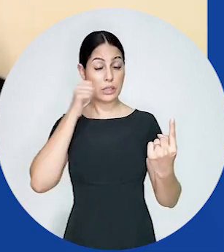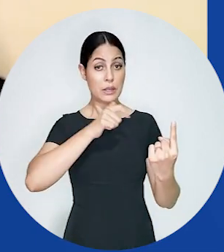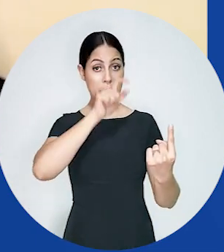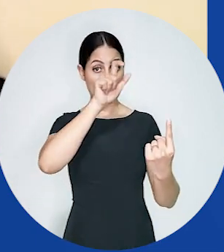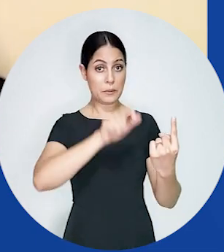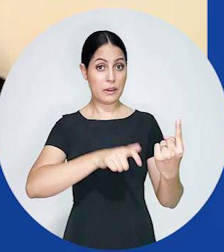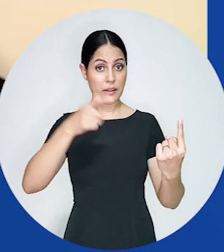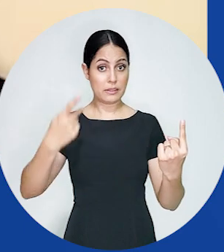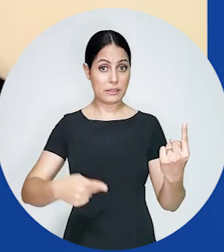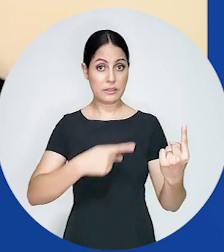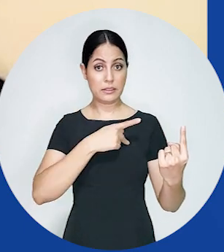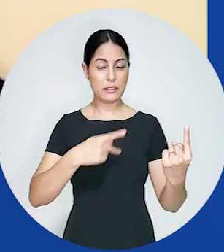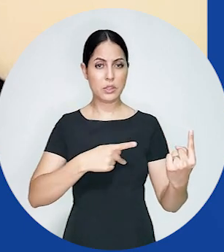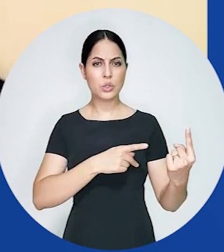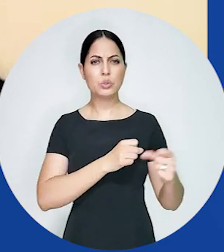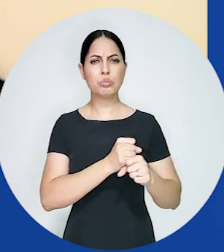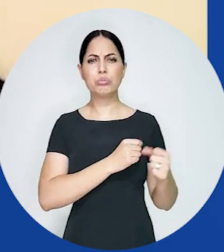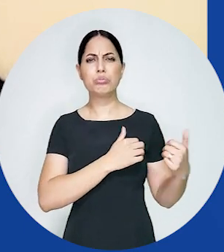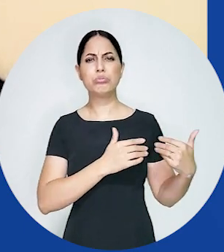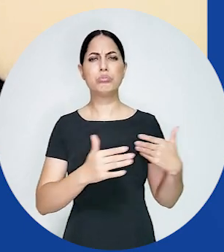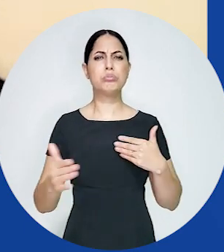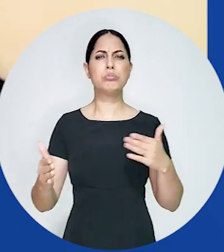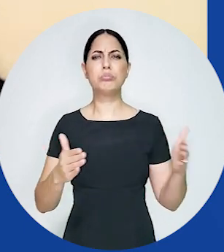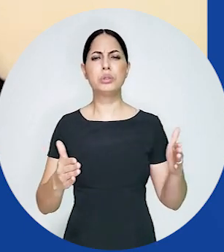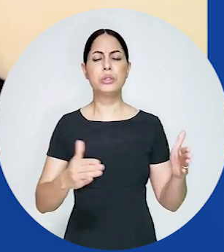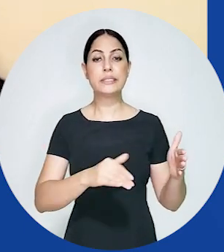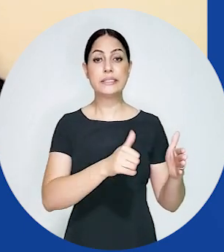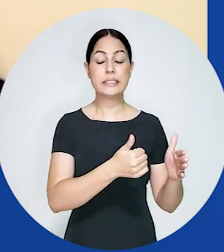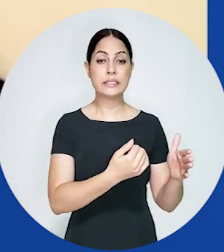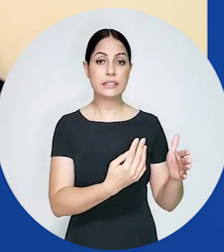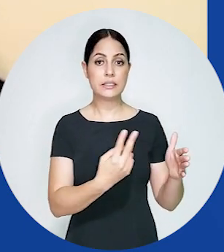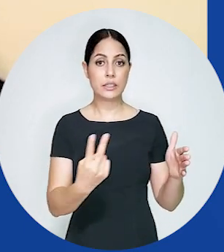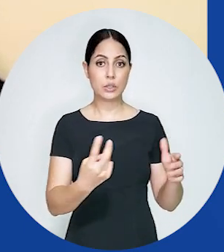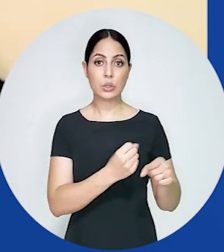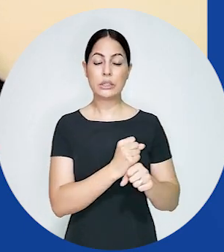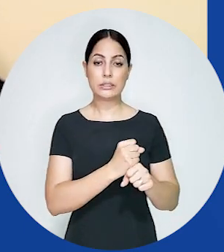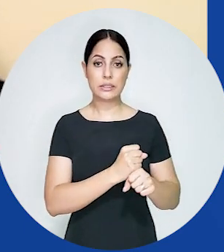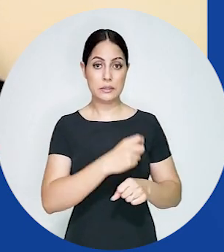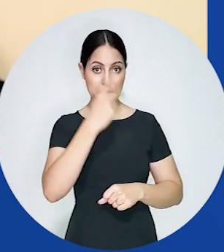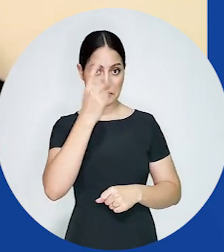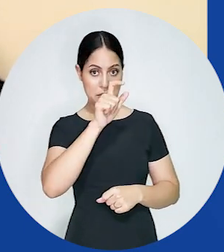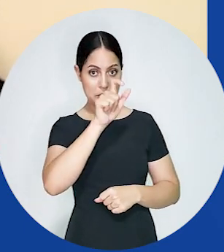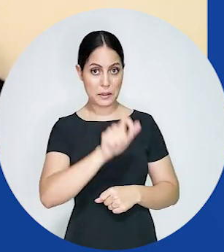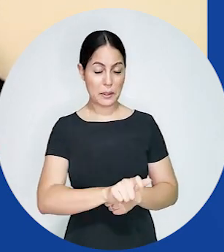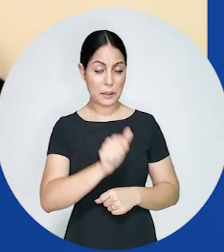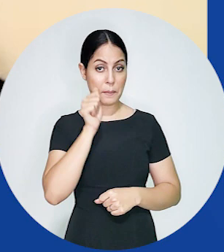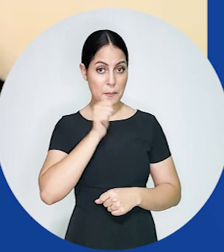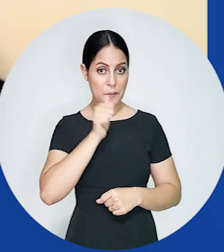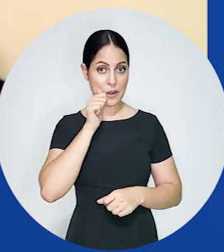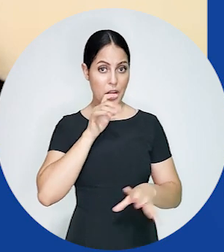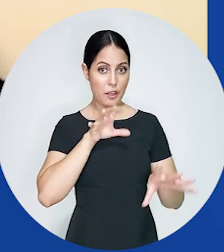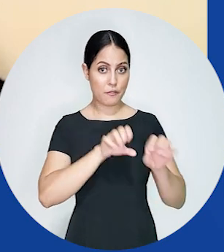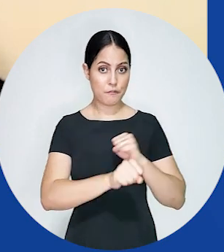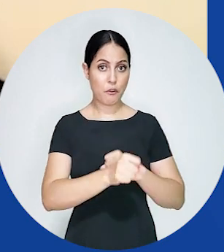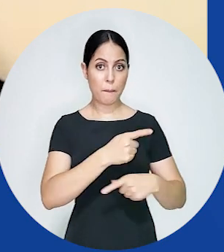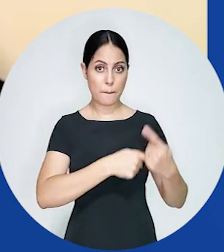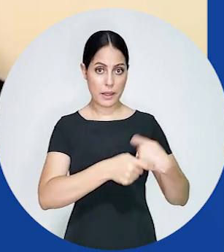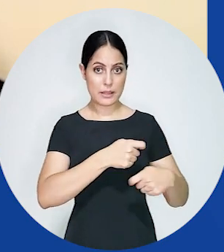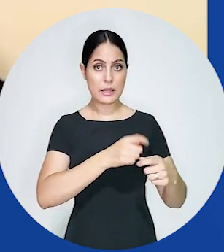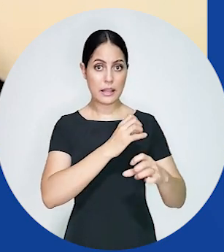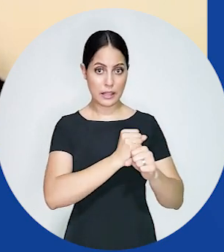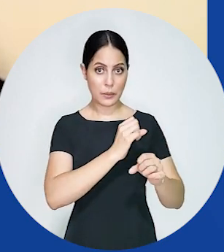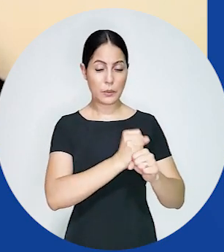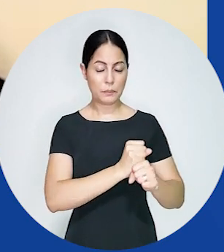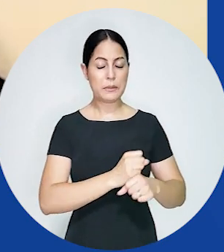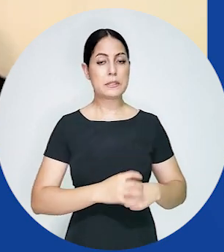especial, a única mulher a presidir o nosso país em 132 anos de república. Uma economista,